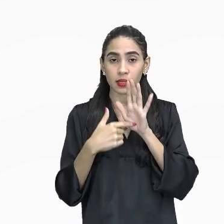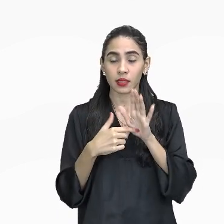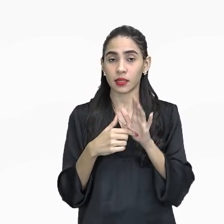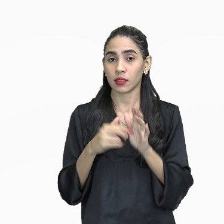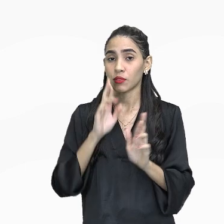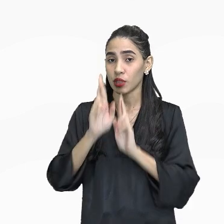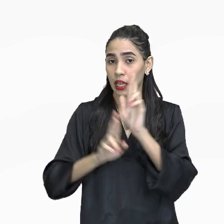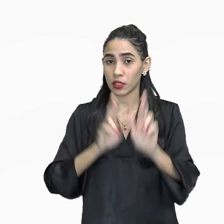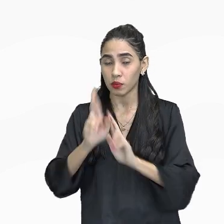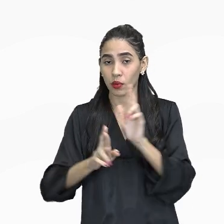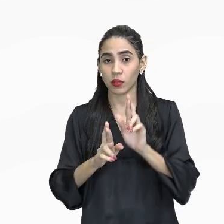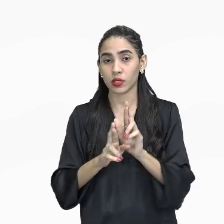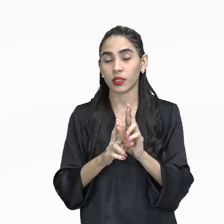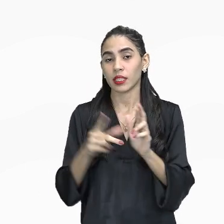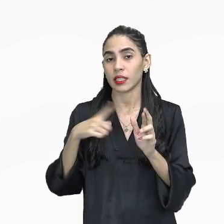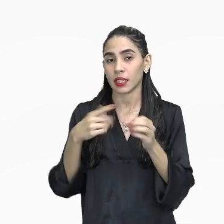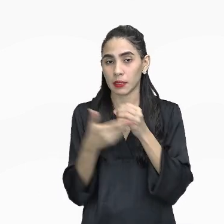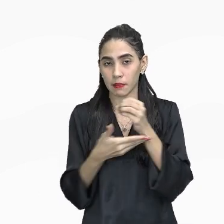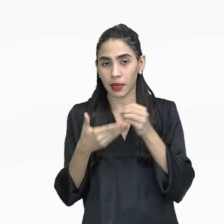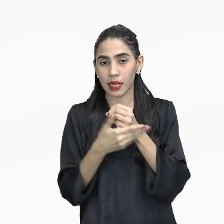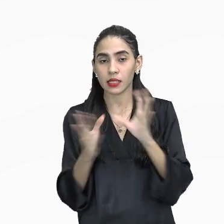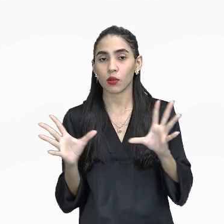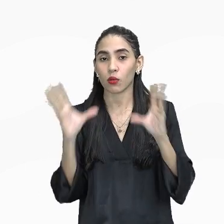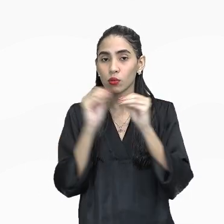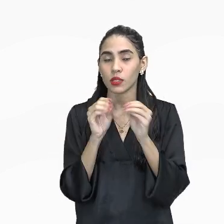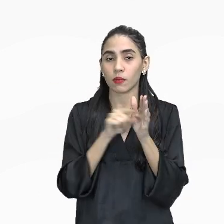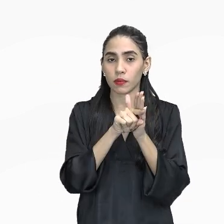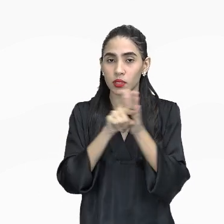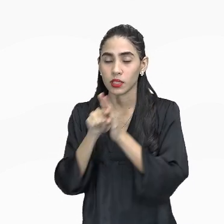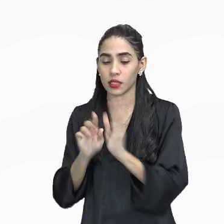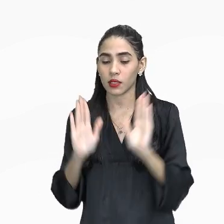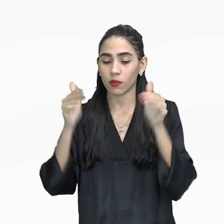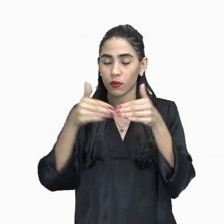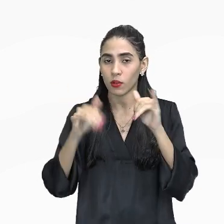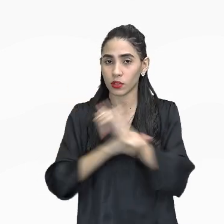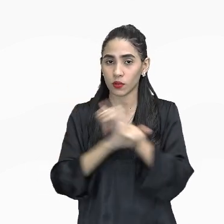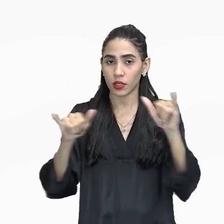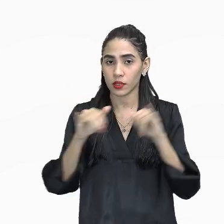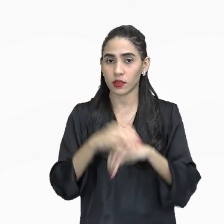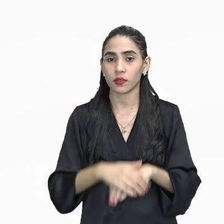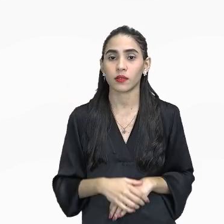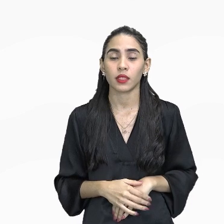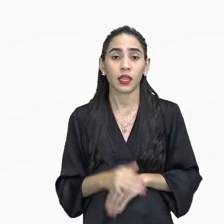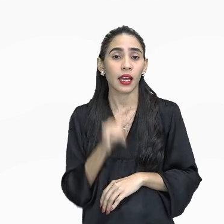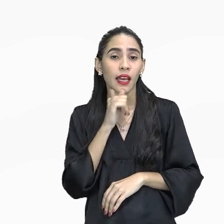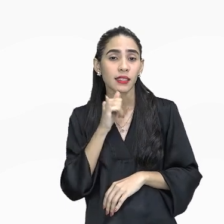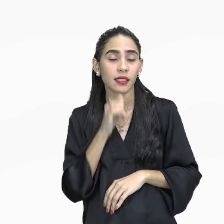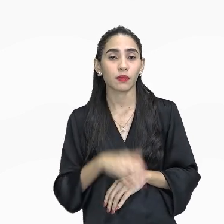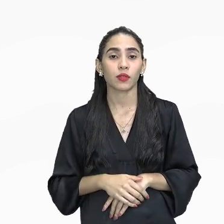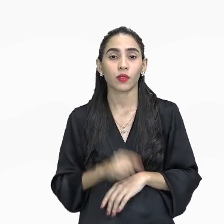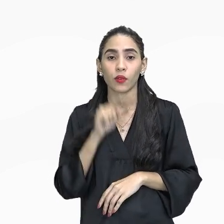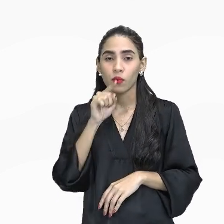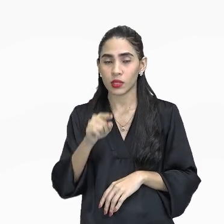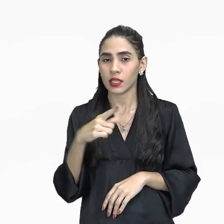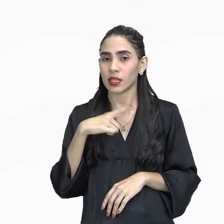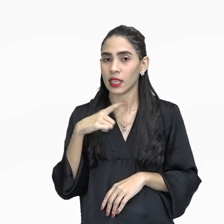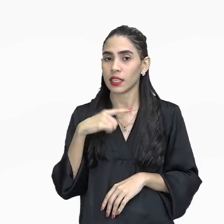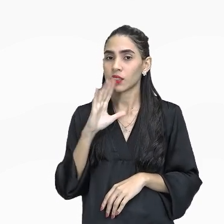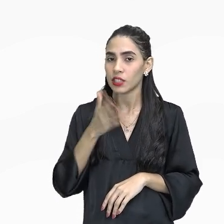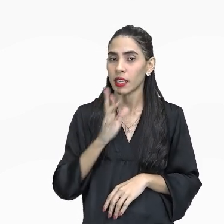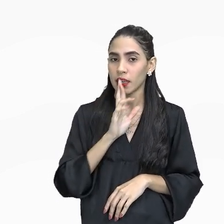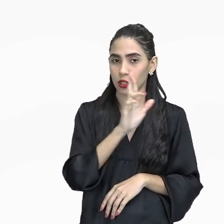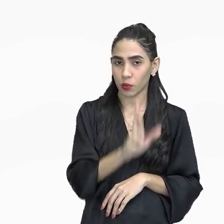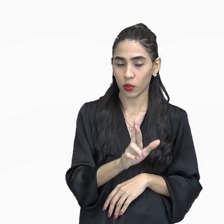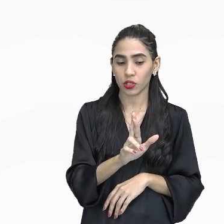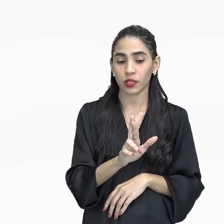ser embasada nas conclusões da pesquisa com foco na divulgação. Como assim? Você vai pegar ali todos os resultados da